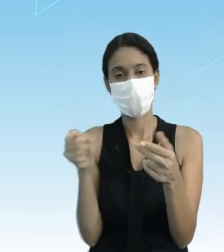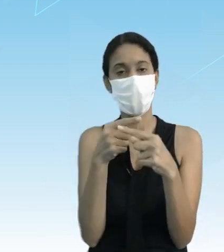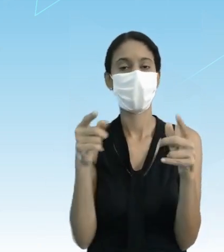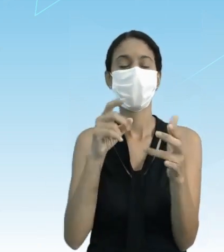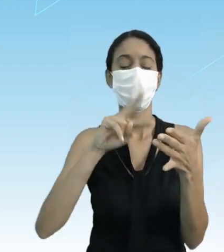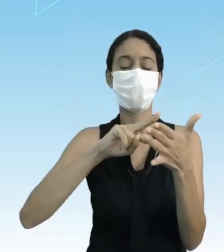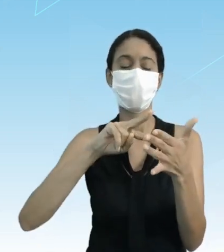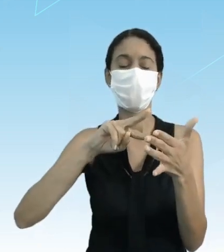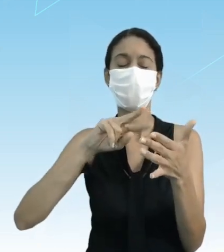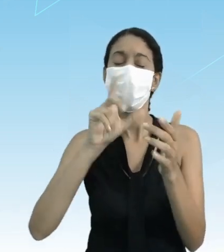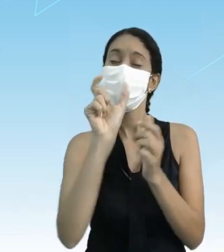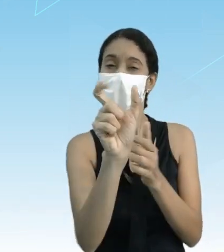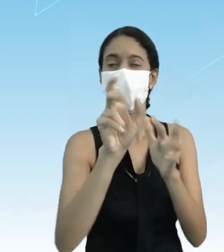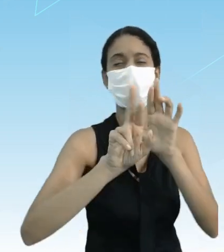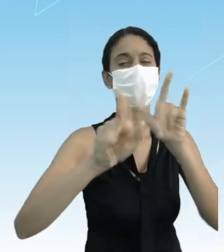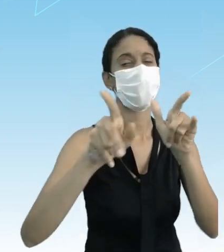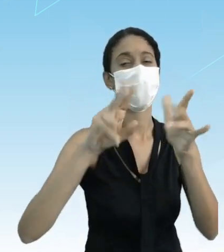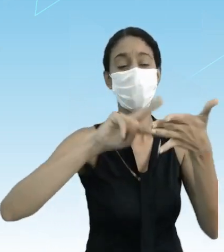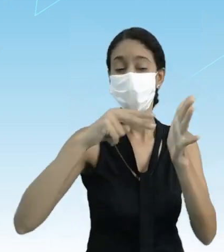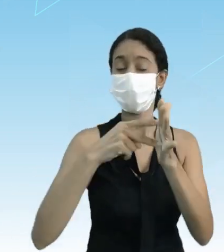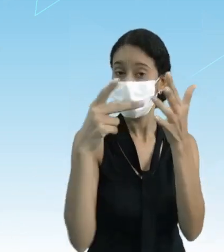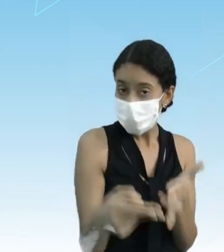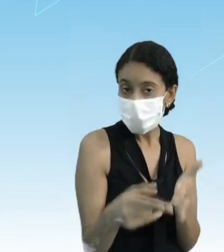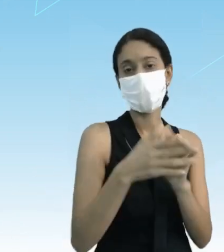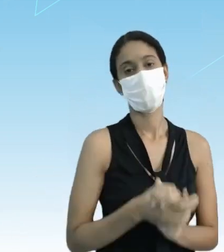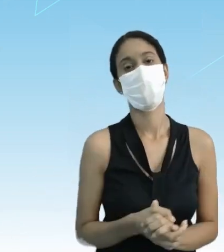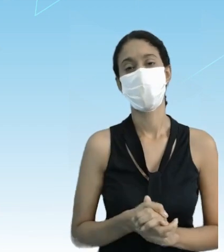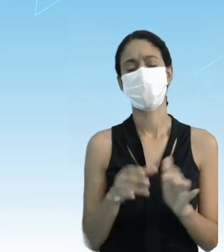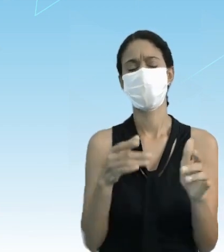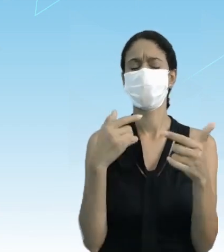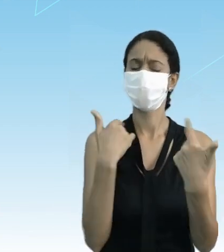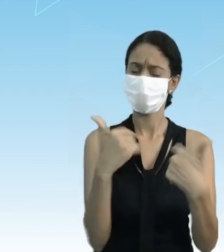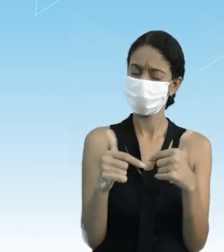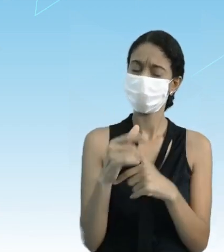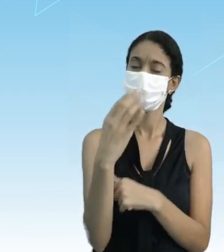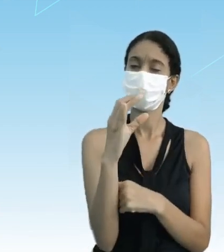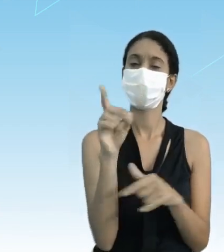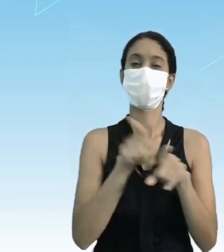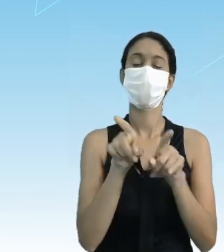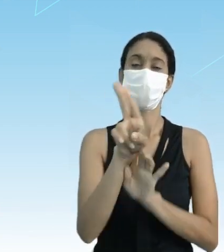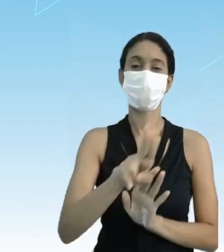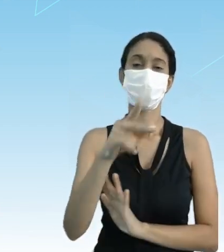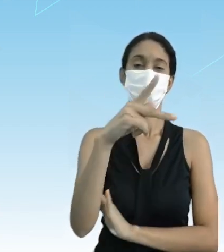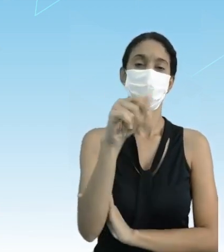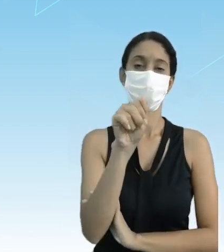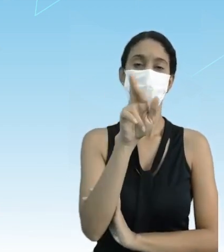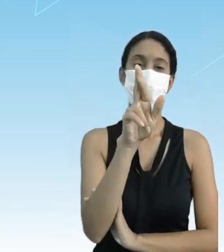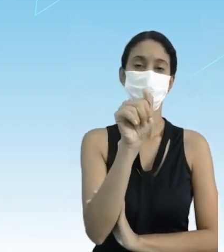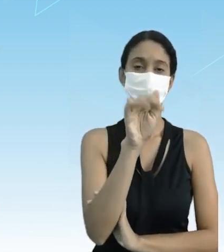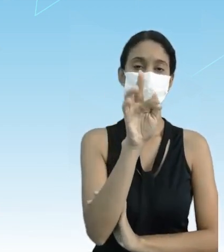mensagem, porém em outras palavras. Aquele texto anterior falava sobre a ameaça, certo? A uma